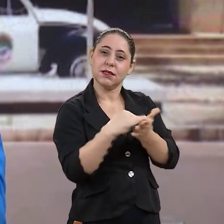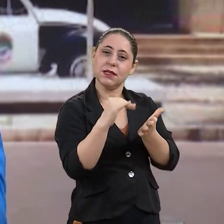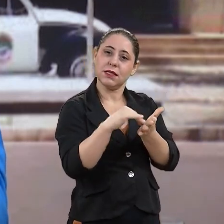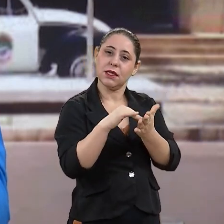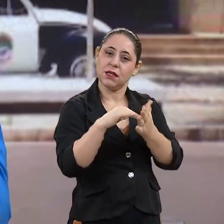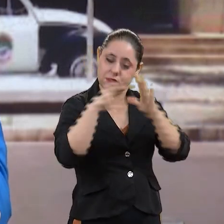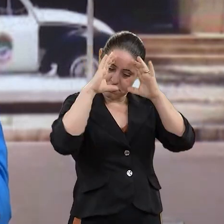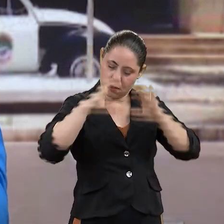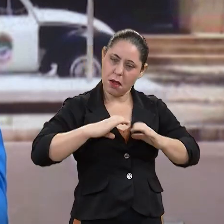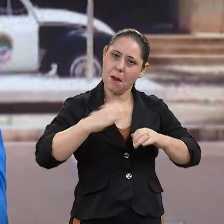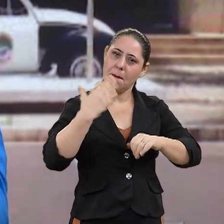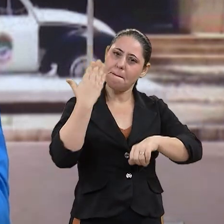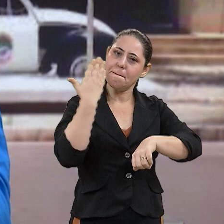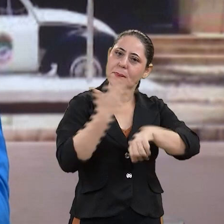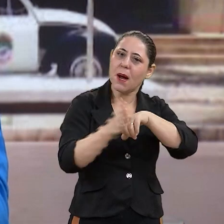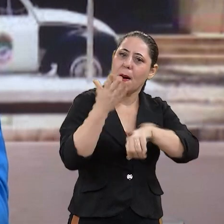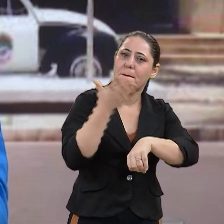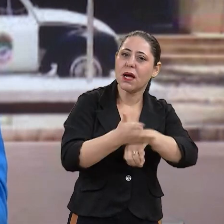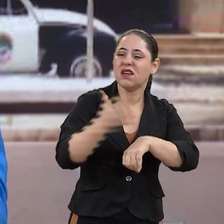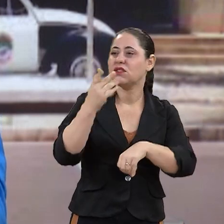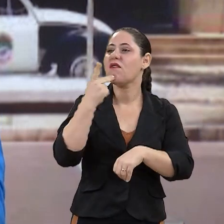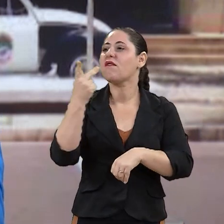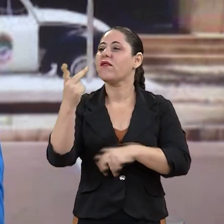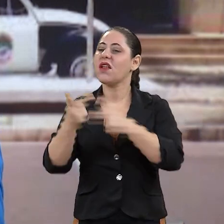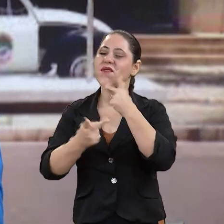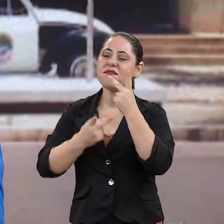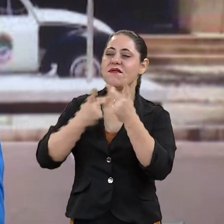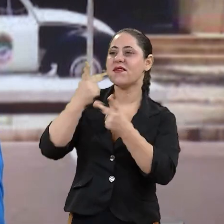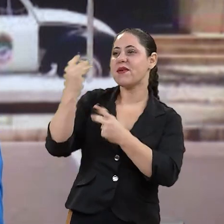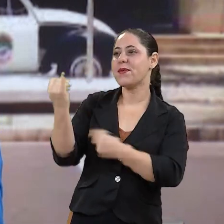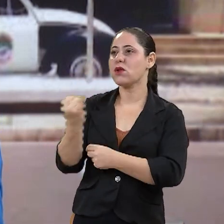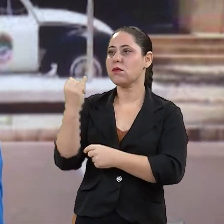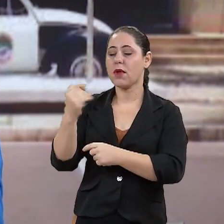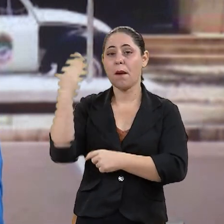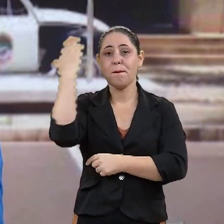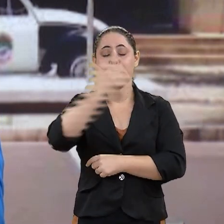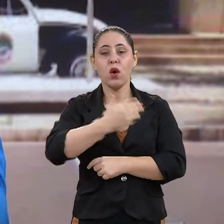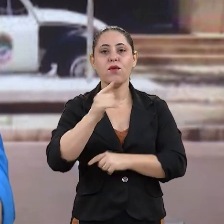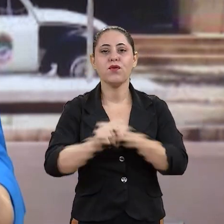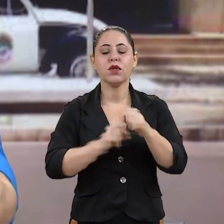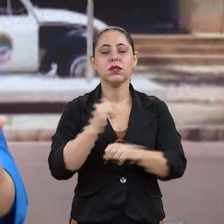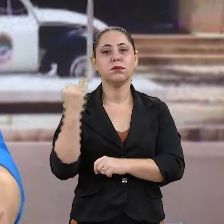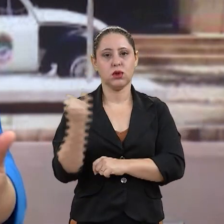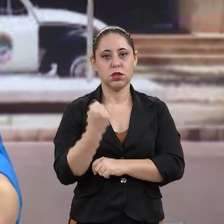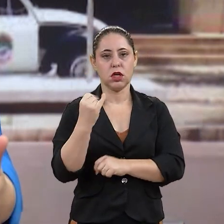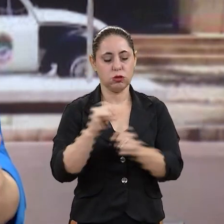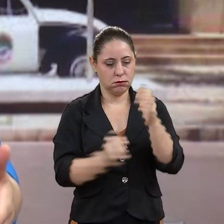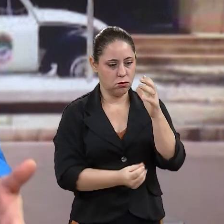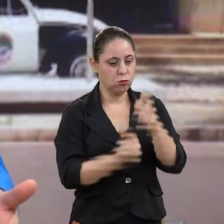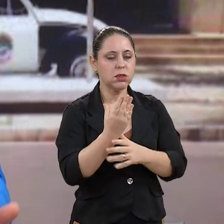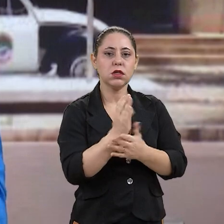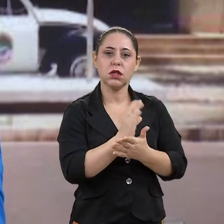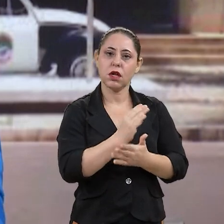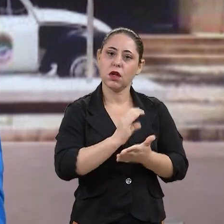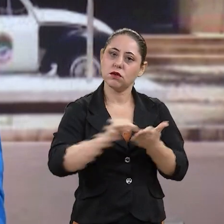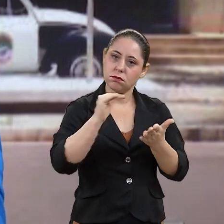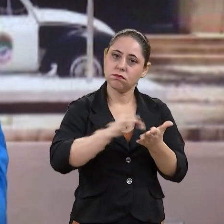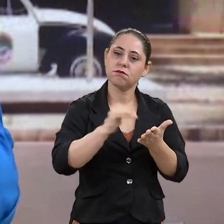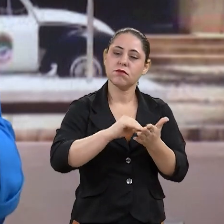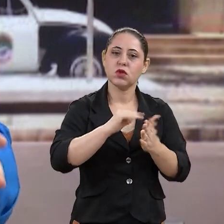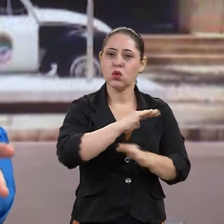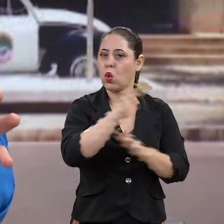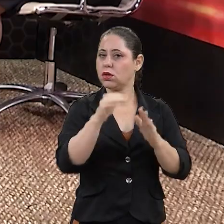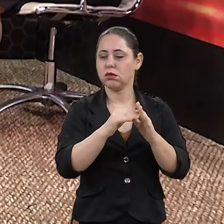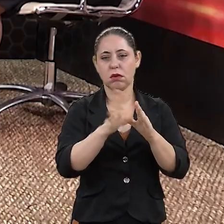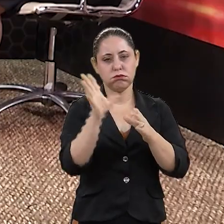é o compromisso prático, não discursivo apenas, que é importante, mas a gente precisa de formulação de políticas públicas.